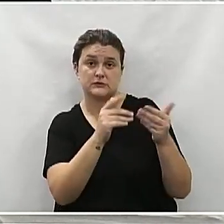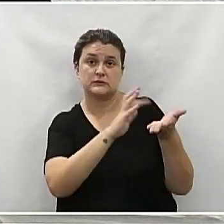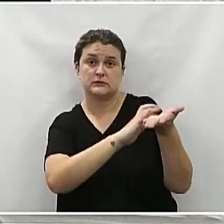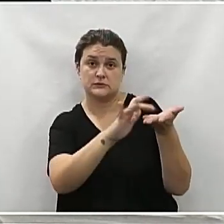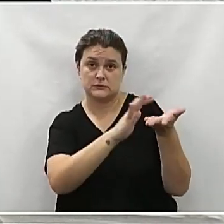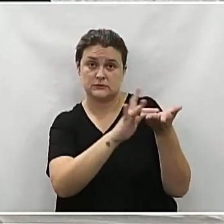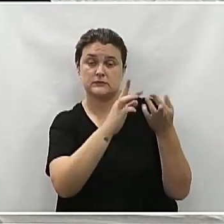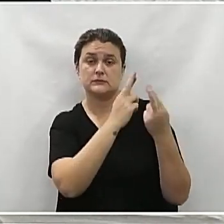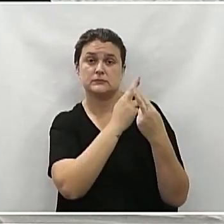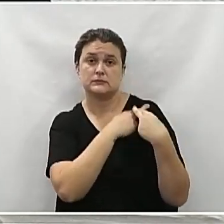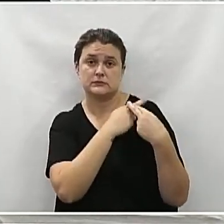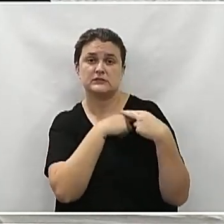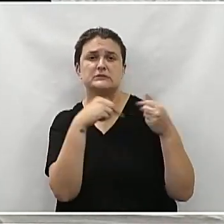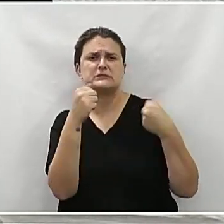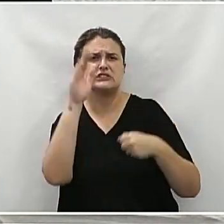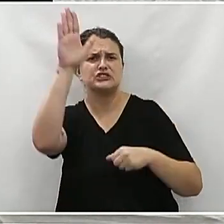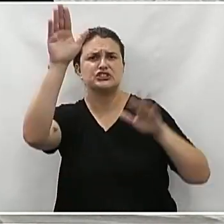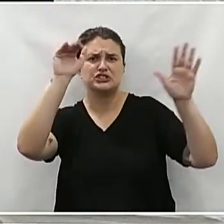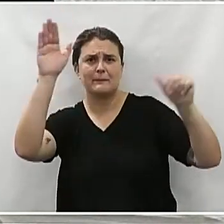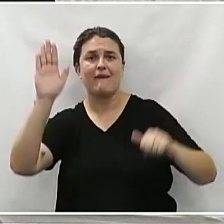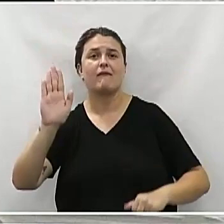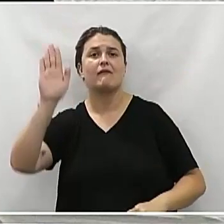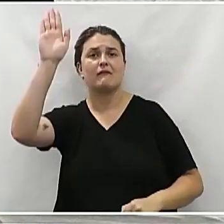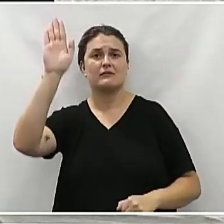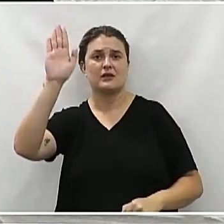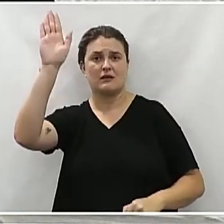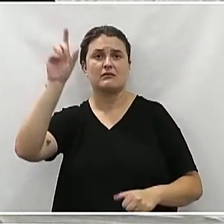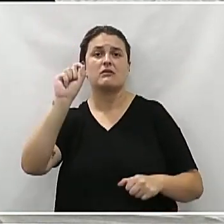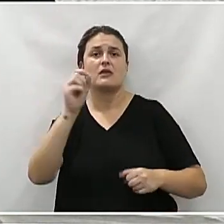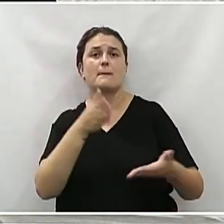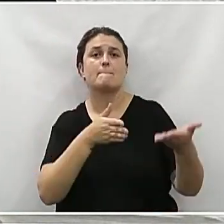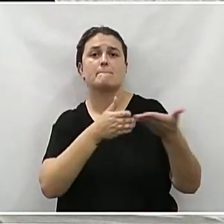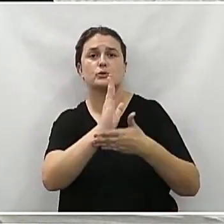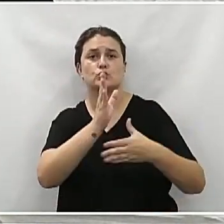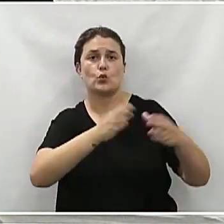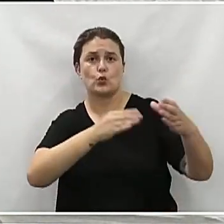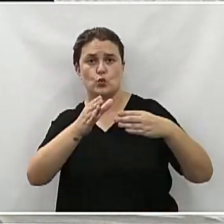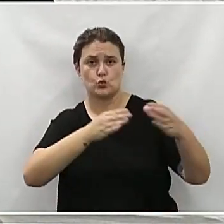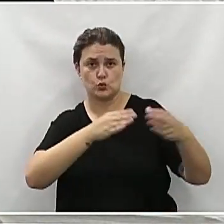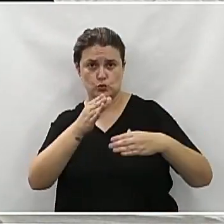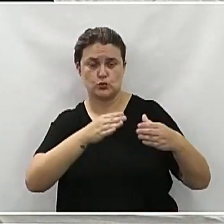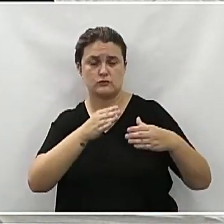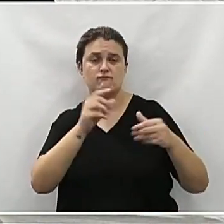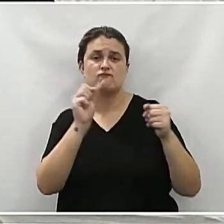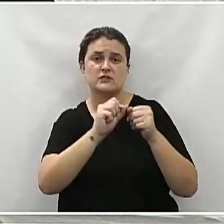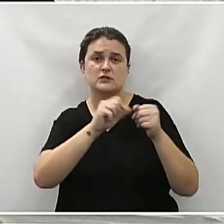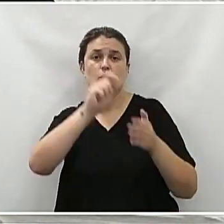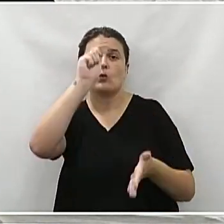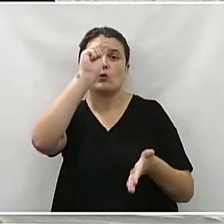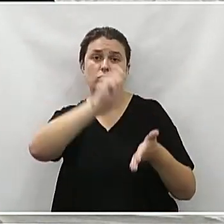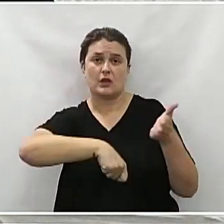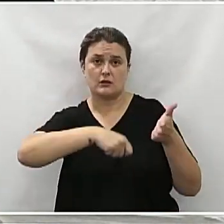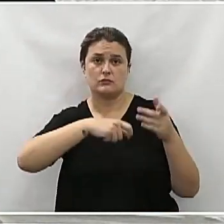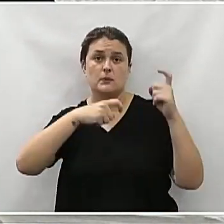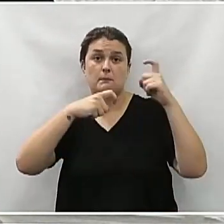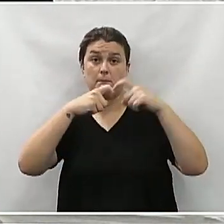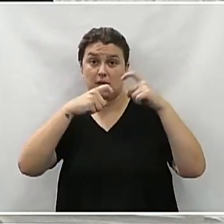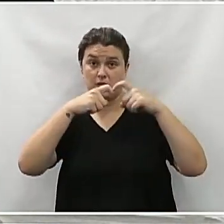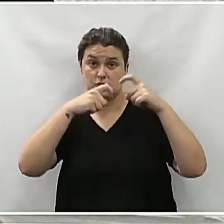secretaria competente, possam chamar os candidatos que passaram no concurso ou seja contratado médico.